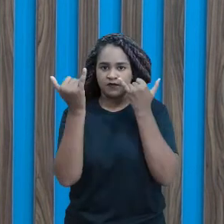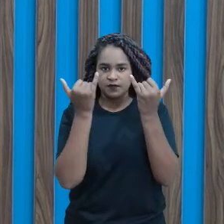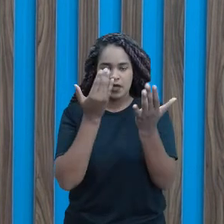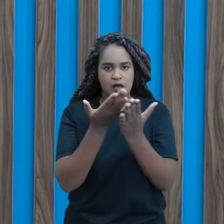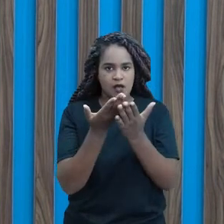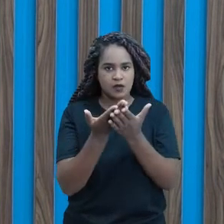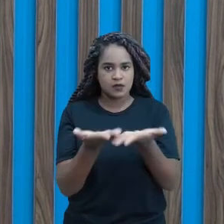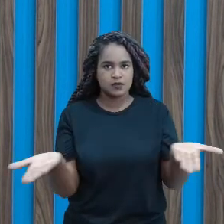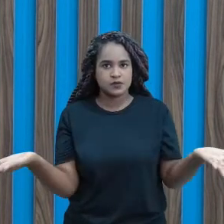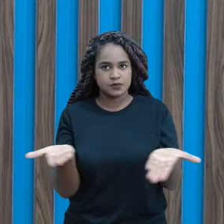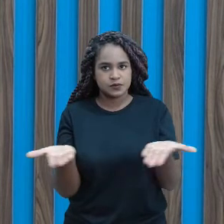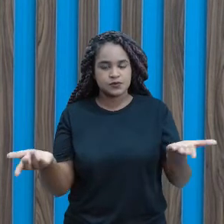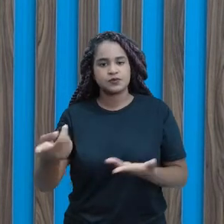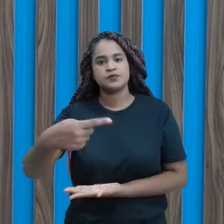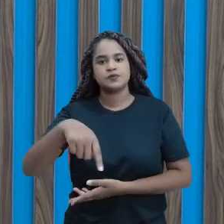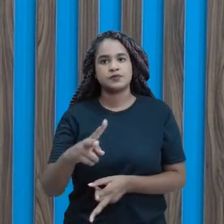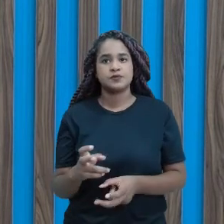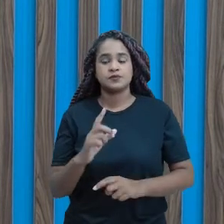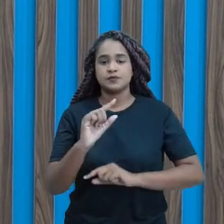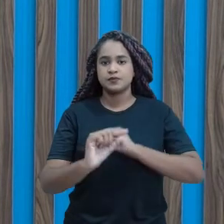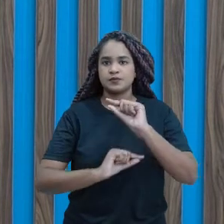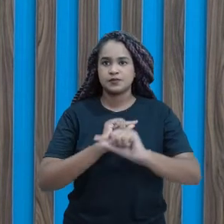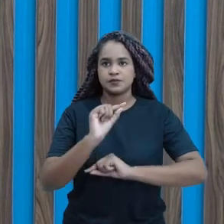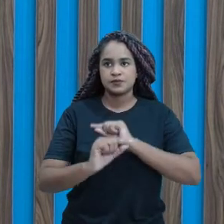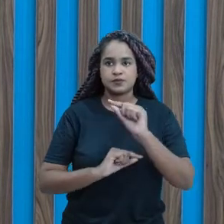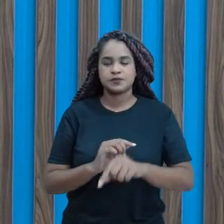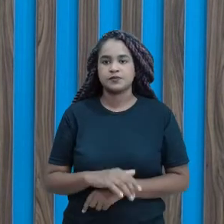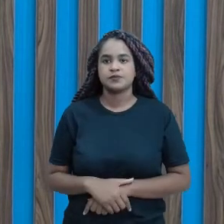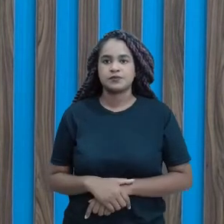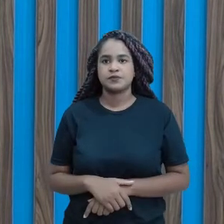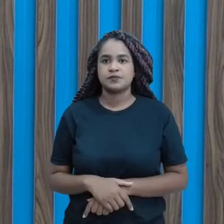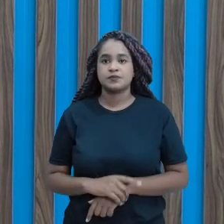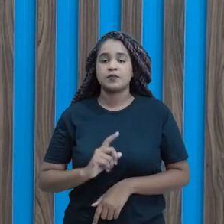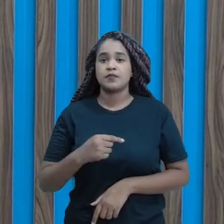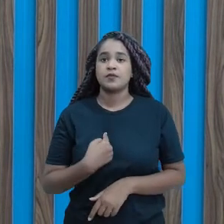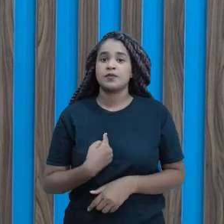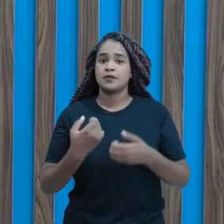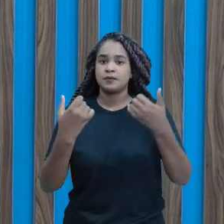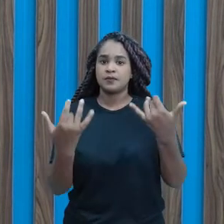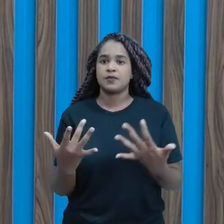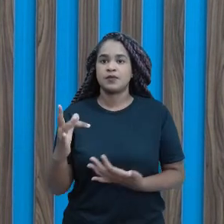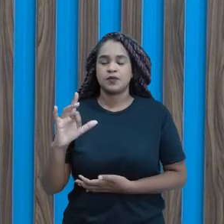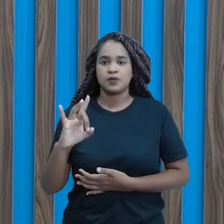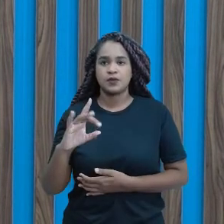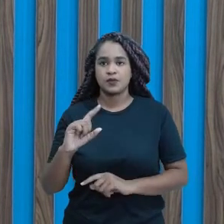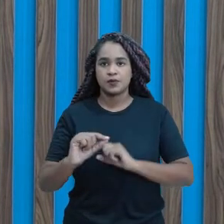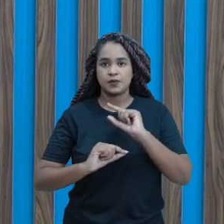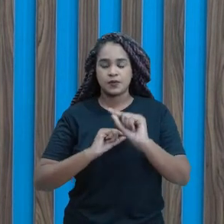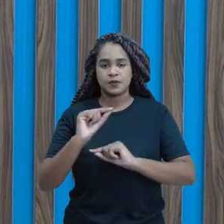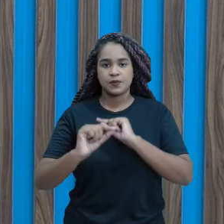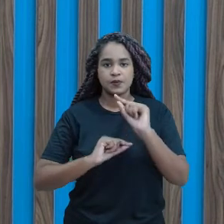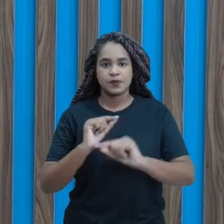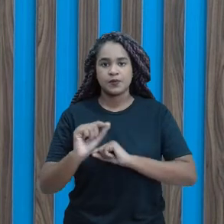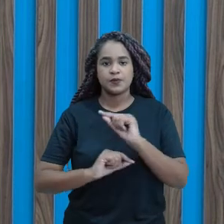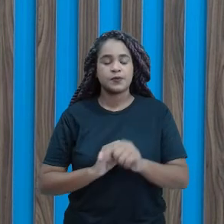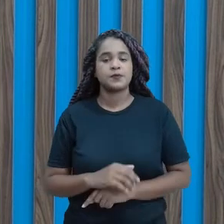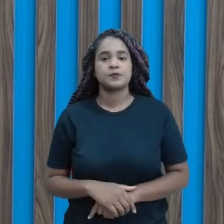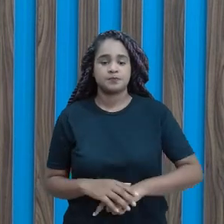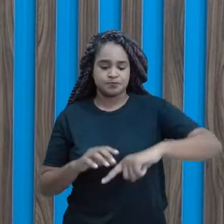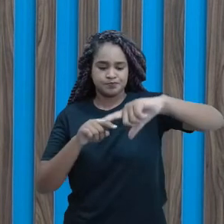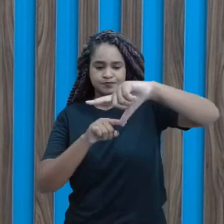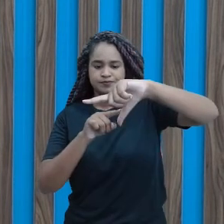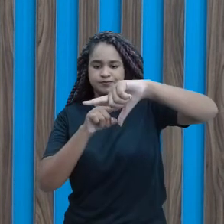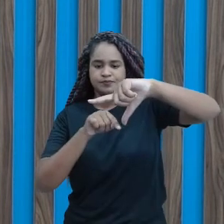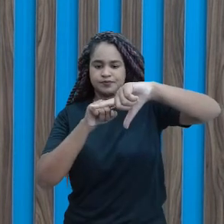hoje. Você pode notar que a gente falou apenas do triângulo, né? E eu acho que para você o triângulo era